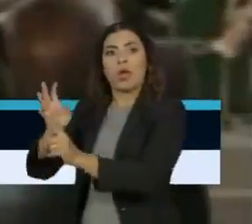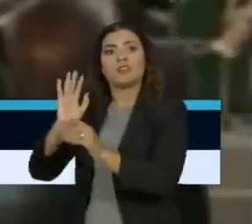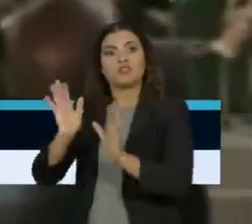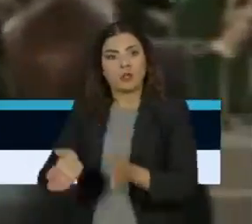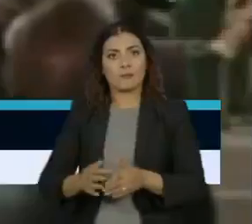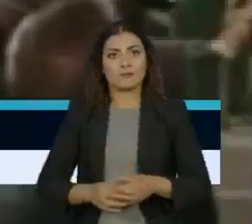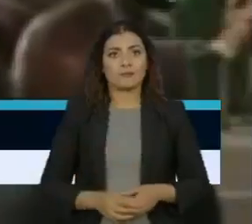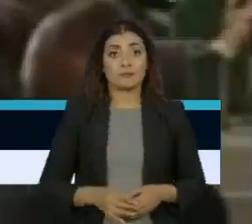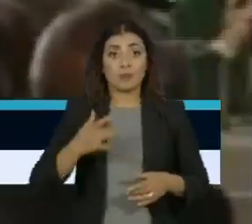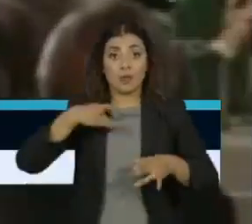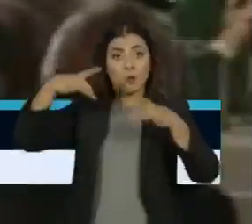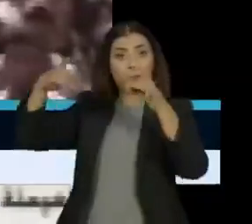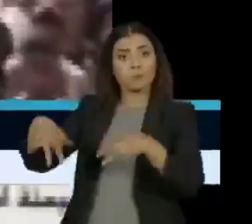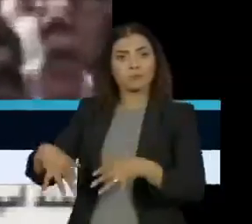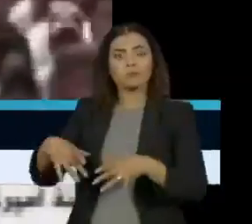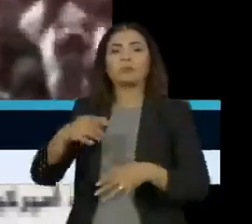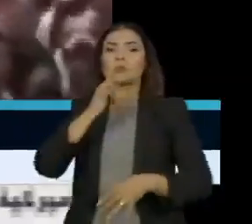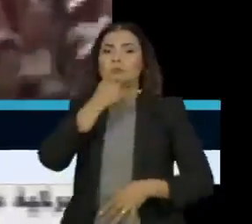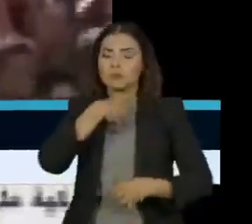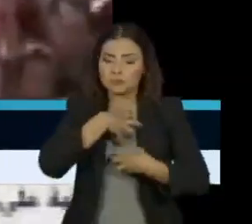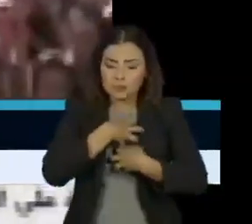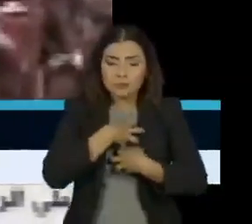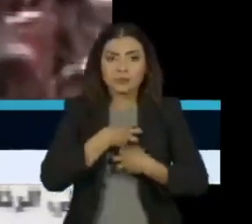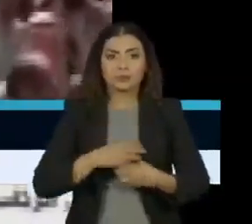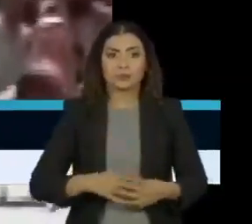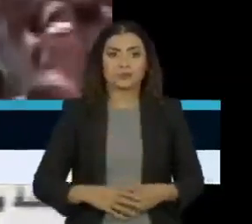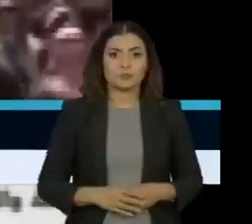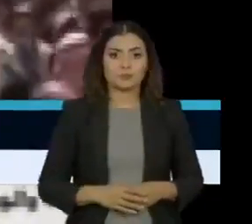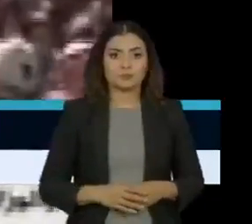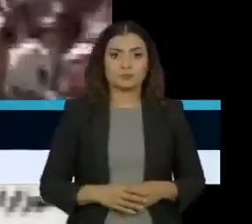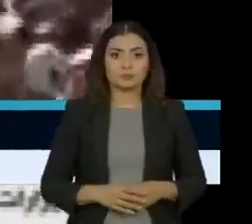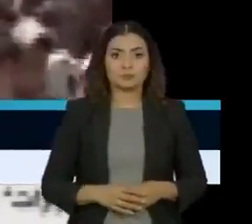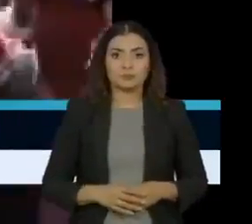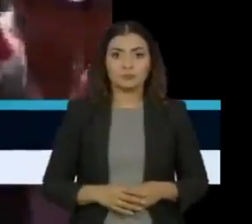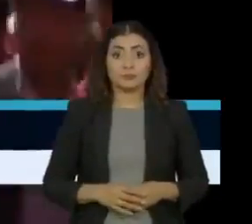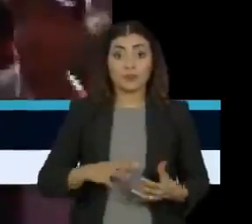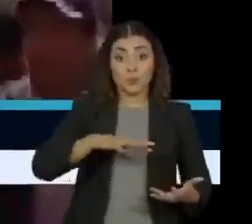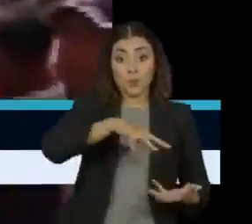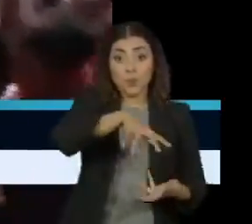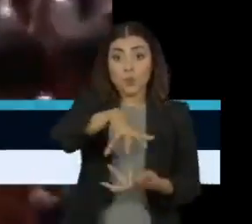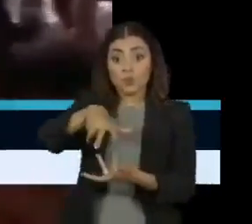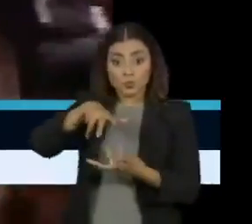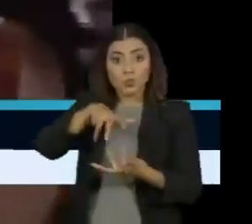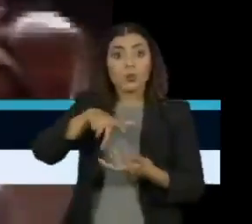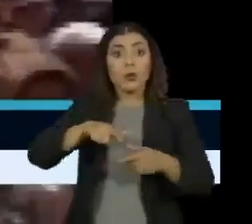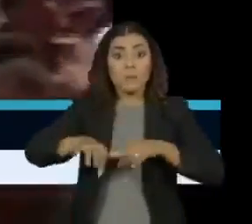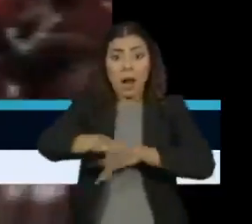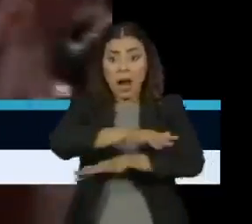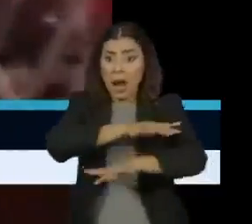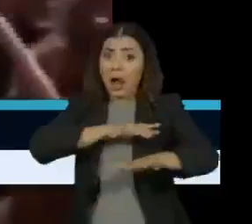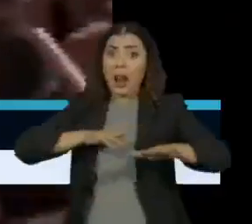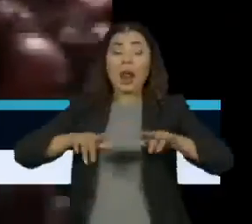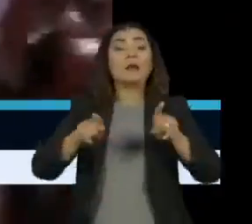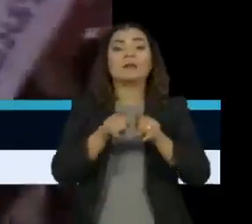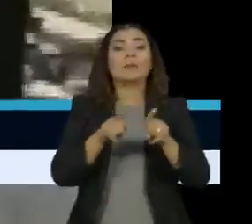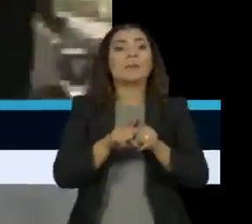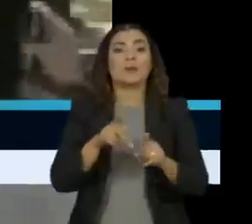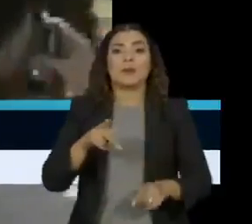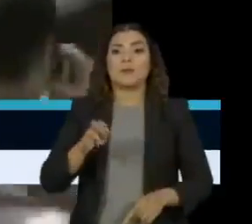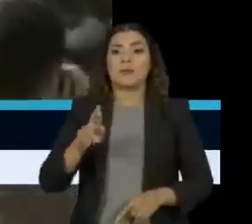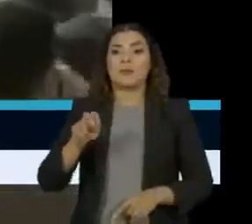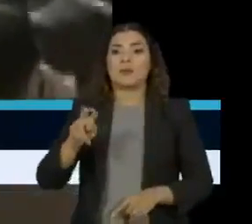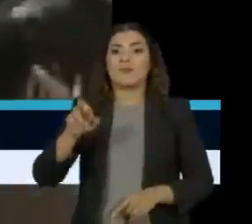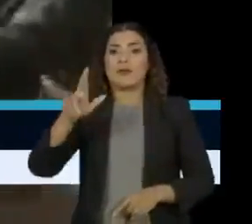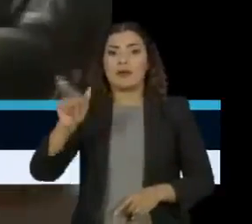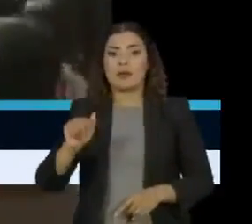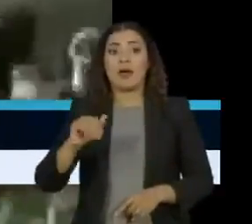Saio, evidentemente, triste. No planeta, as ondas disruptivas ecoaram na Primavera Árabe, um movimento